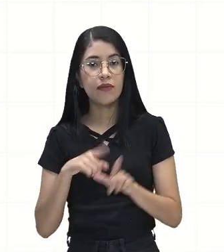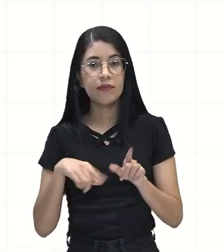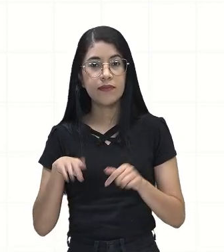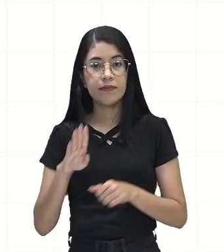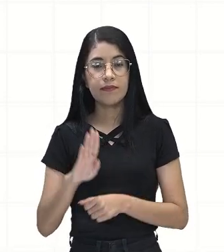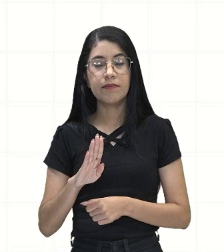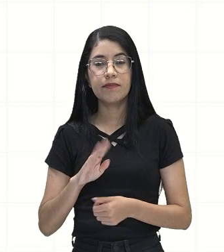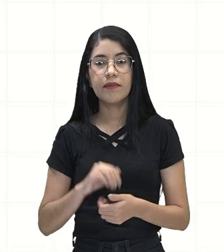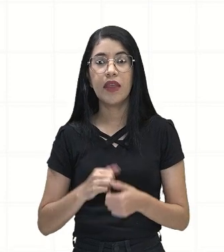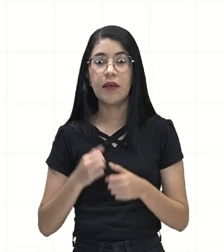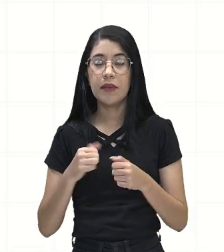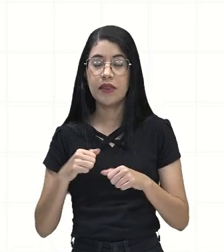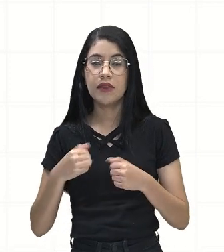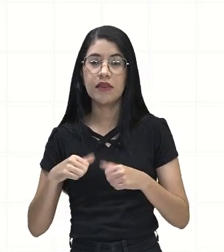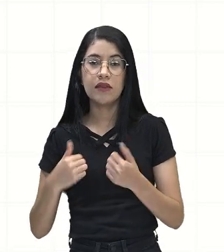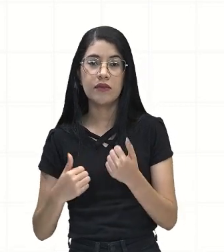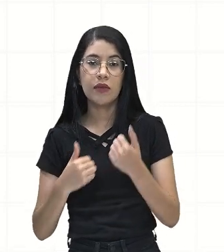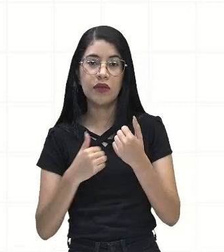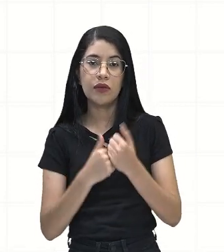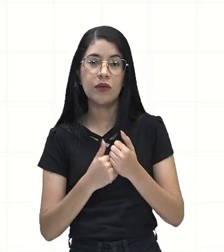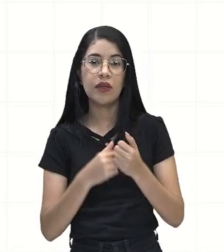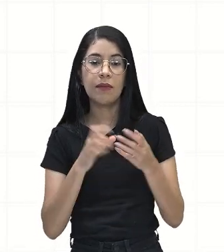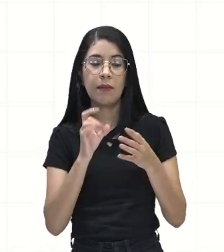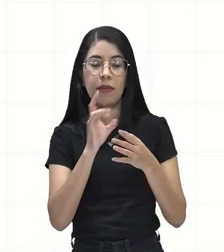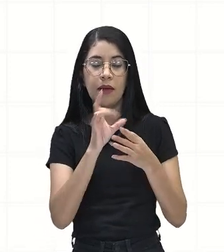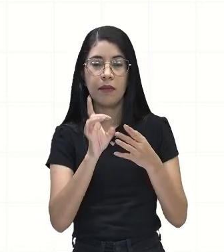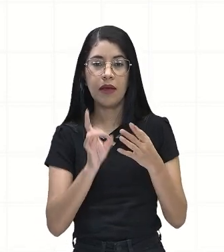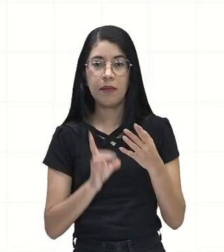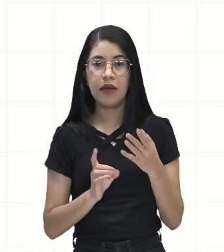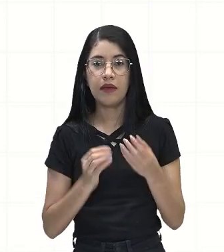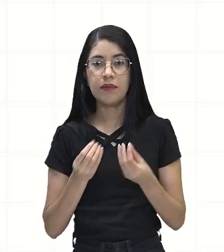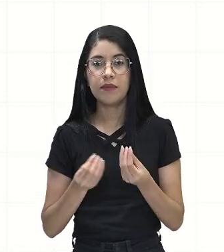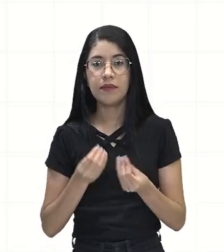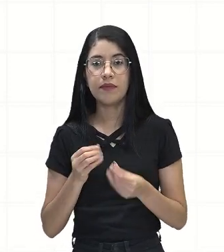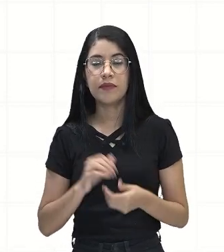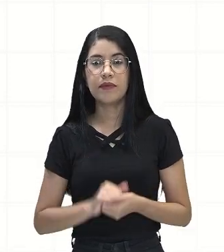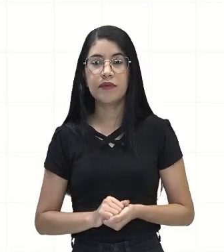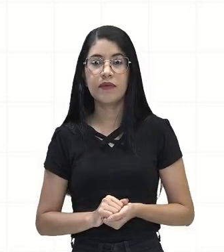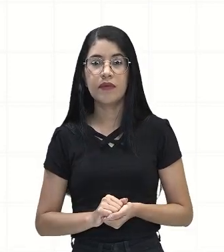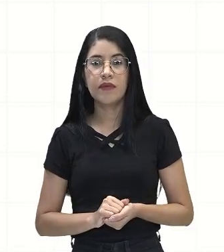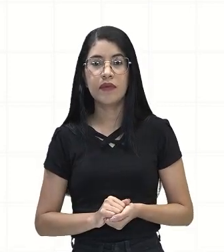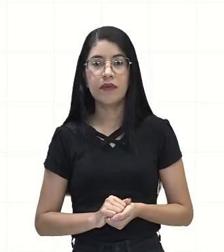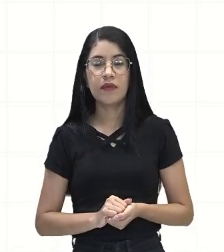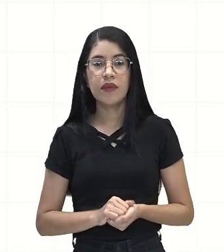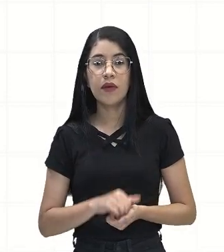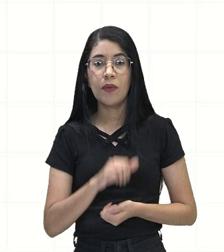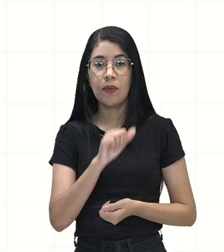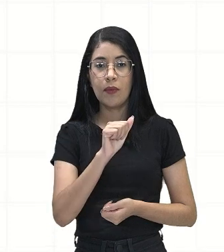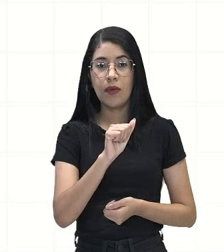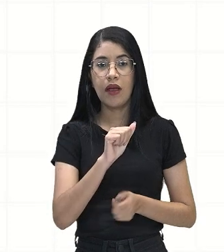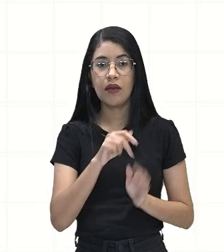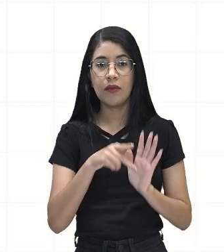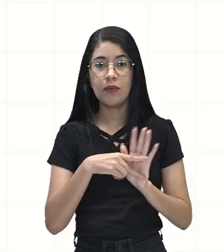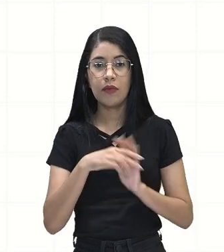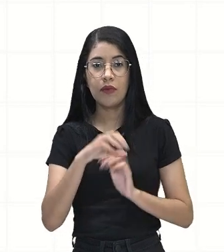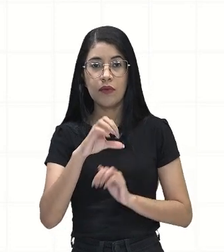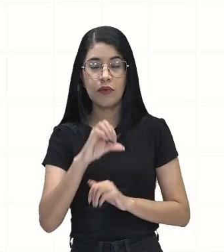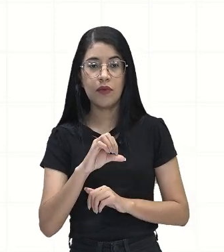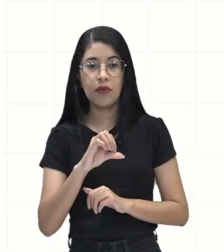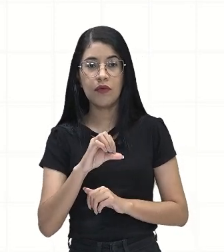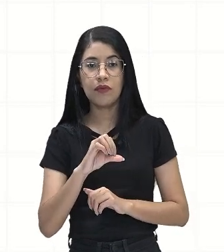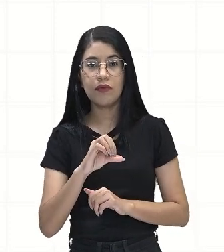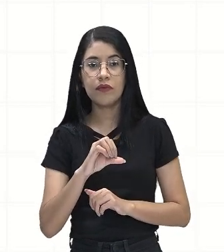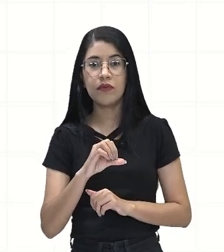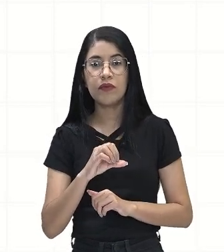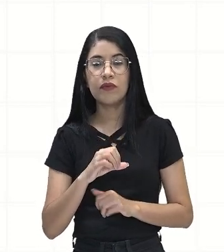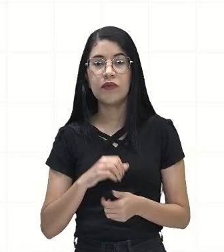vamos substituir aqui cada um nos seus respectivas posições. Então, o A é 9, o H 2